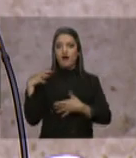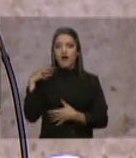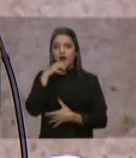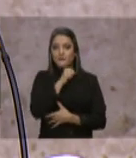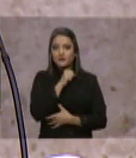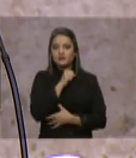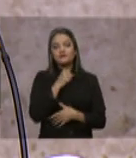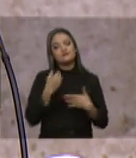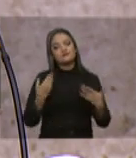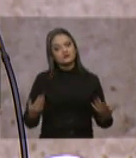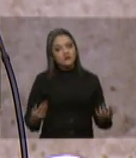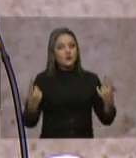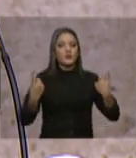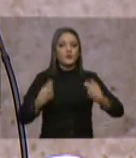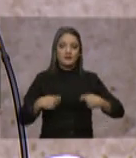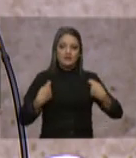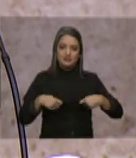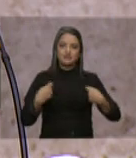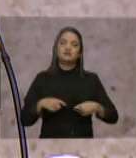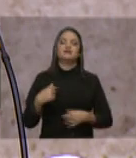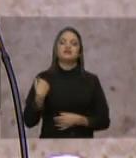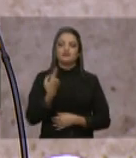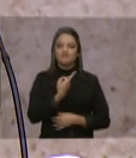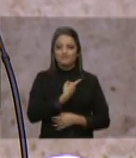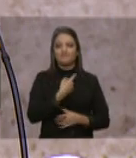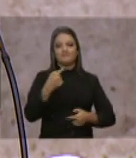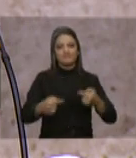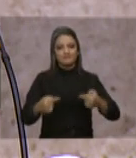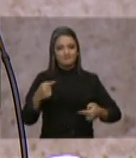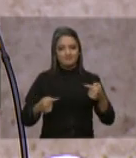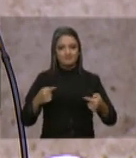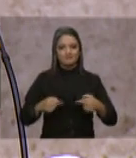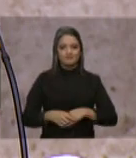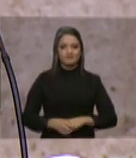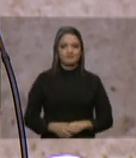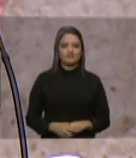mais exigem que nós as enfrentemos